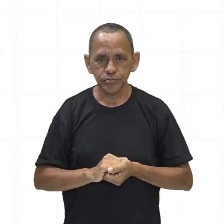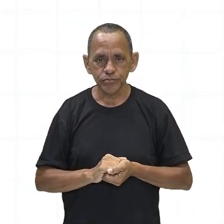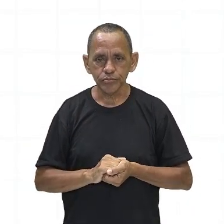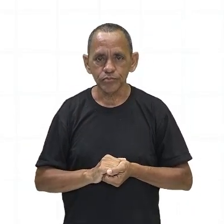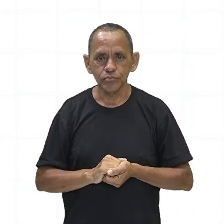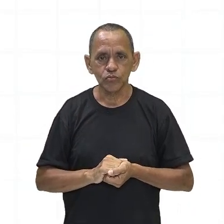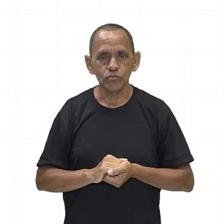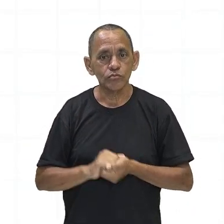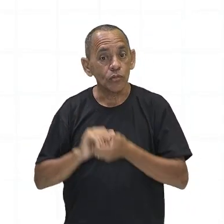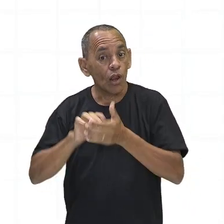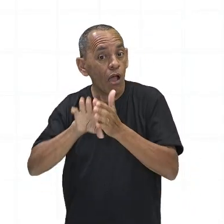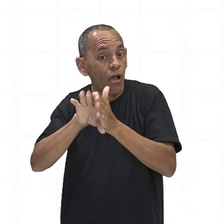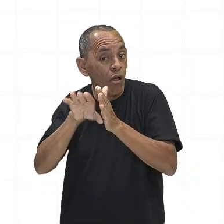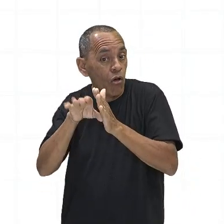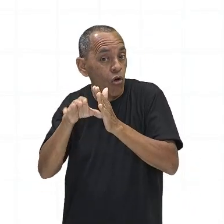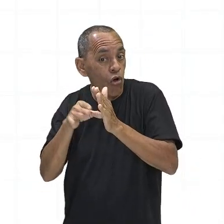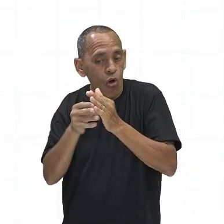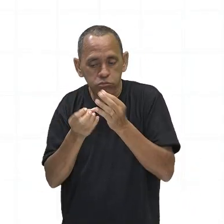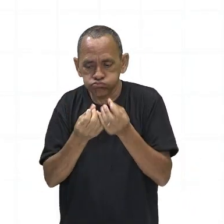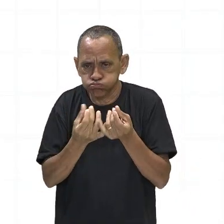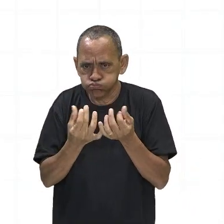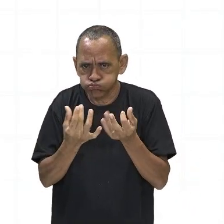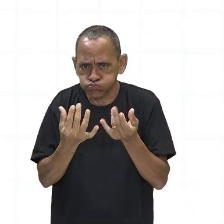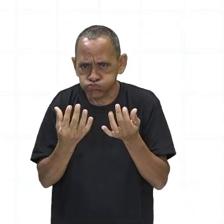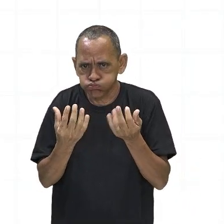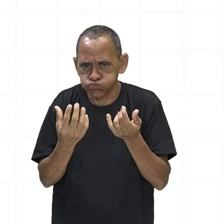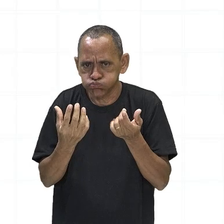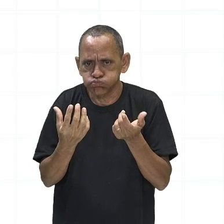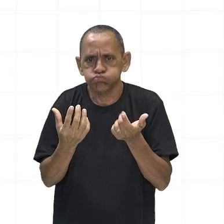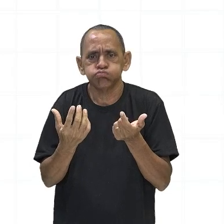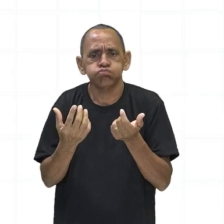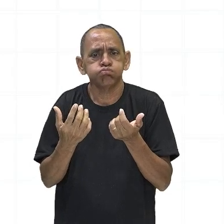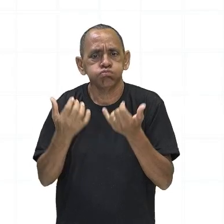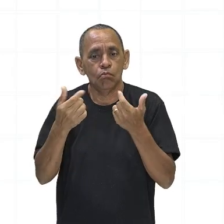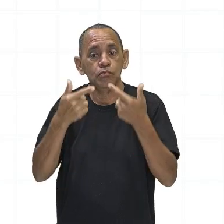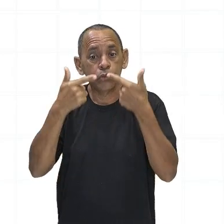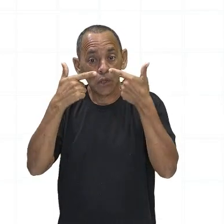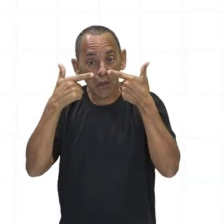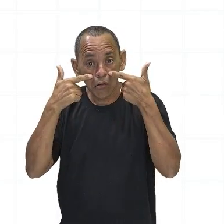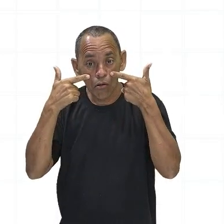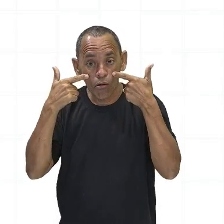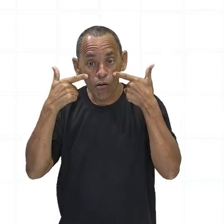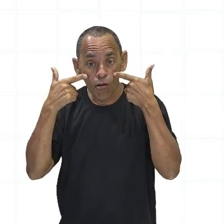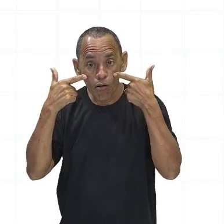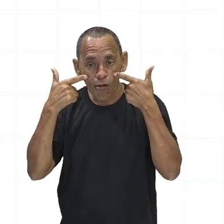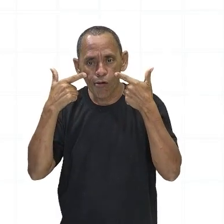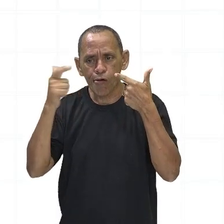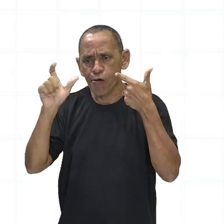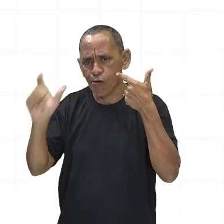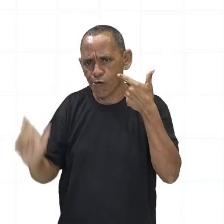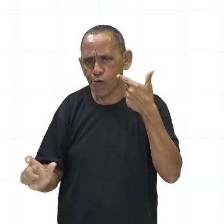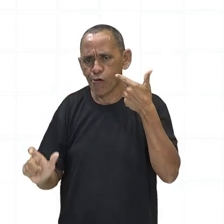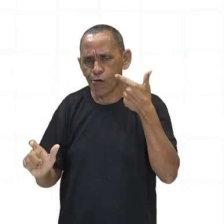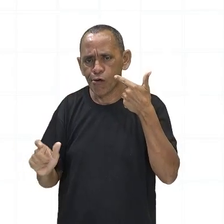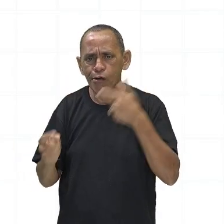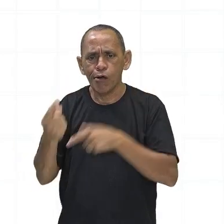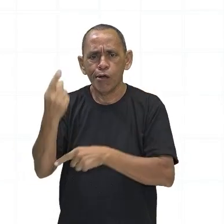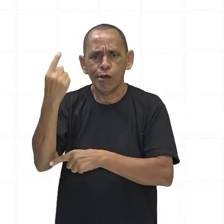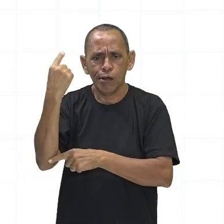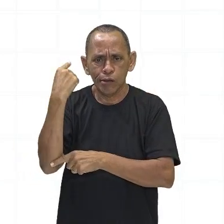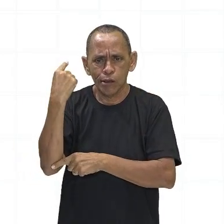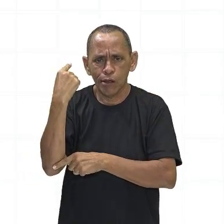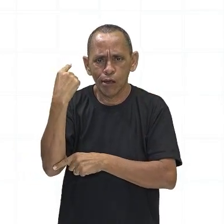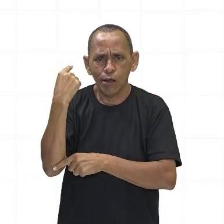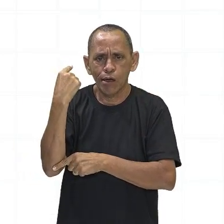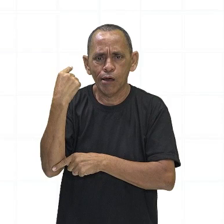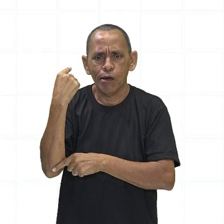O Roubo do Fogo, povo guarani, mito guarani. Em tempos antigos, os guaranis não sabiam